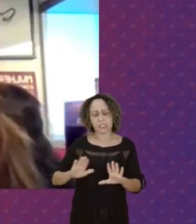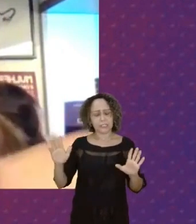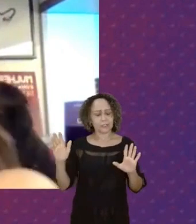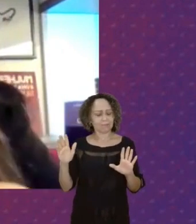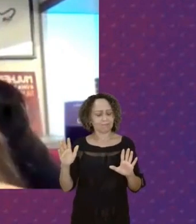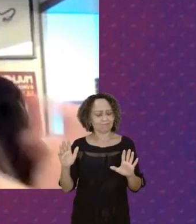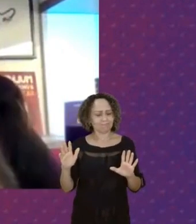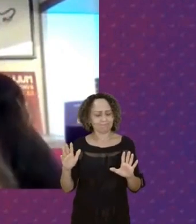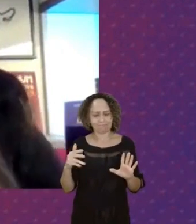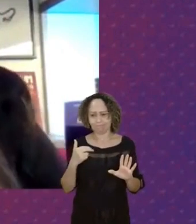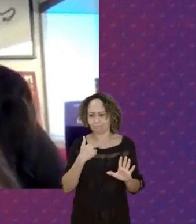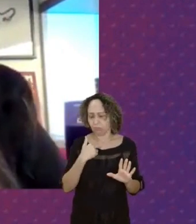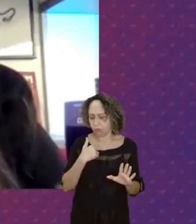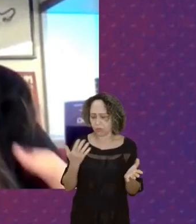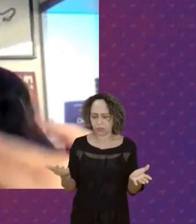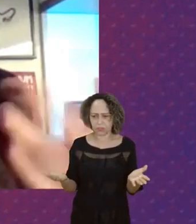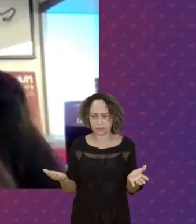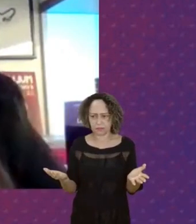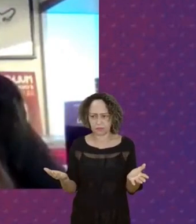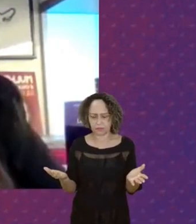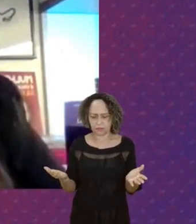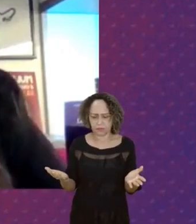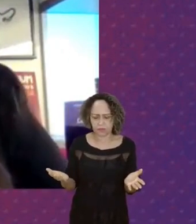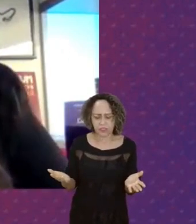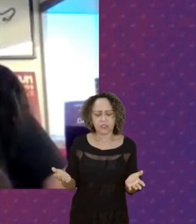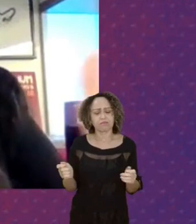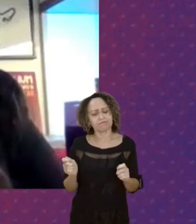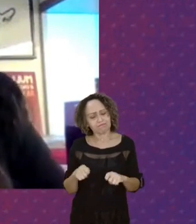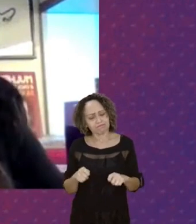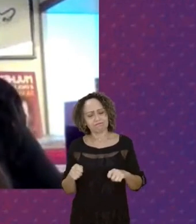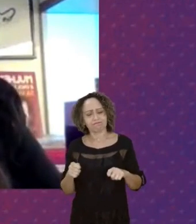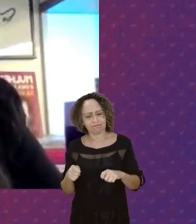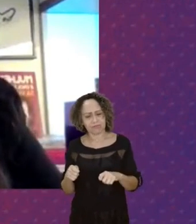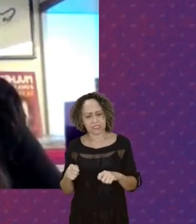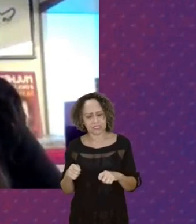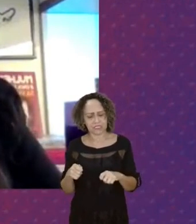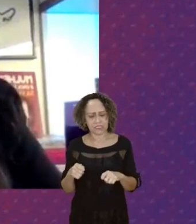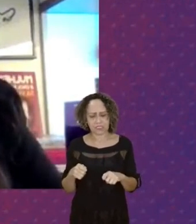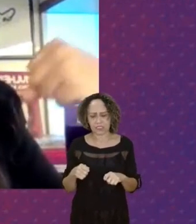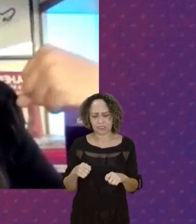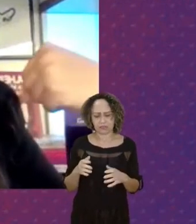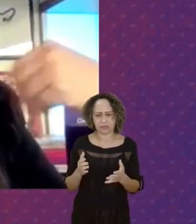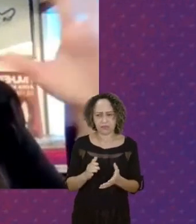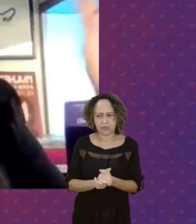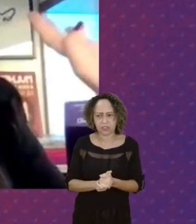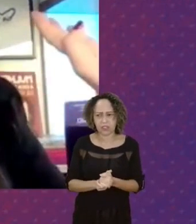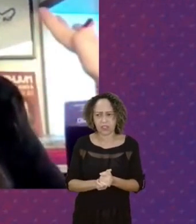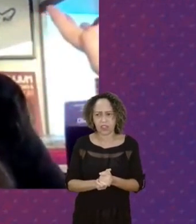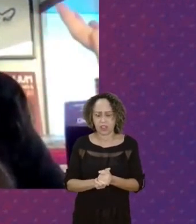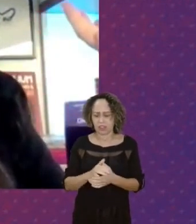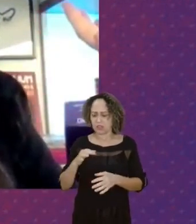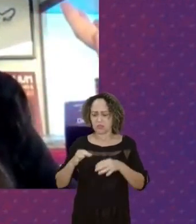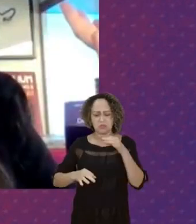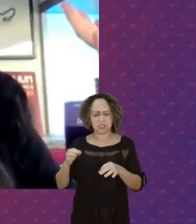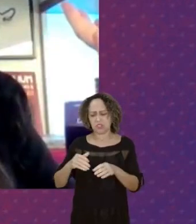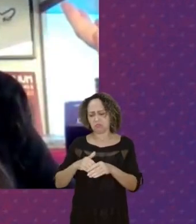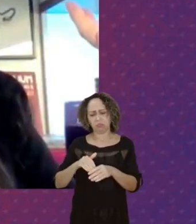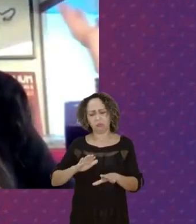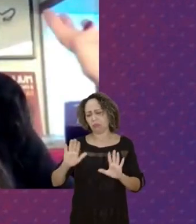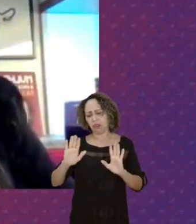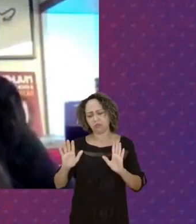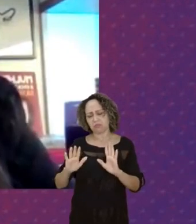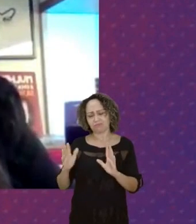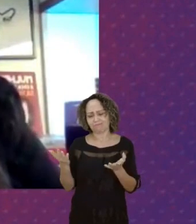campanha, eu não estou falando nada relacionado à campanha, então isso é considerado indiferente eleitoral. A Justiça Eleitoral nem vai ligar para